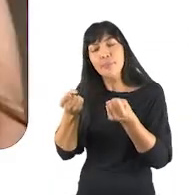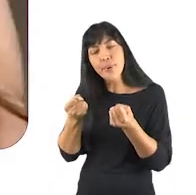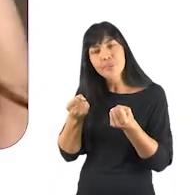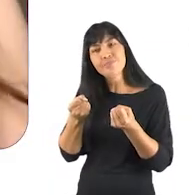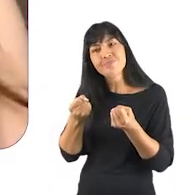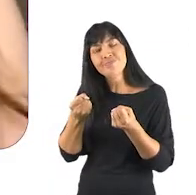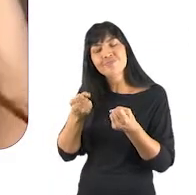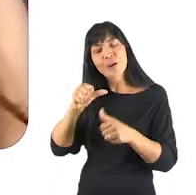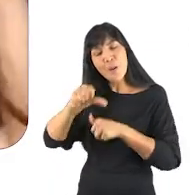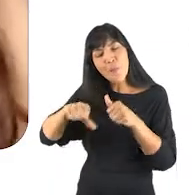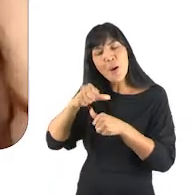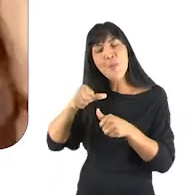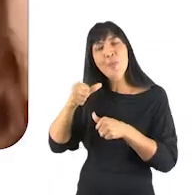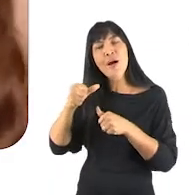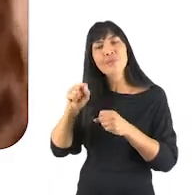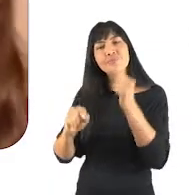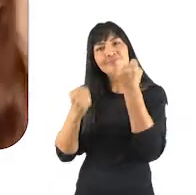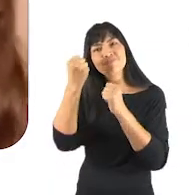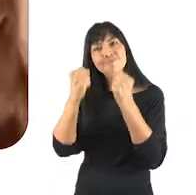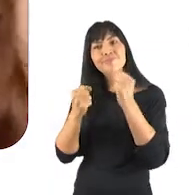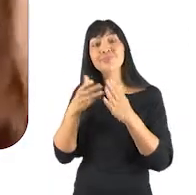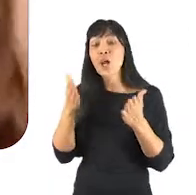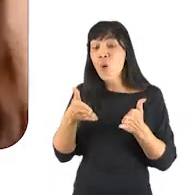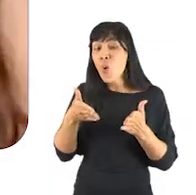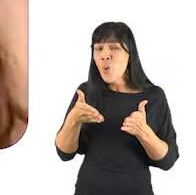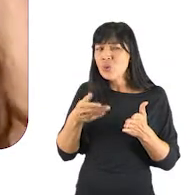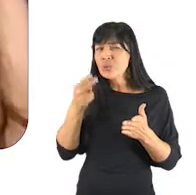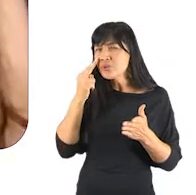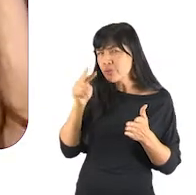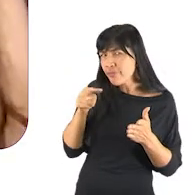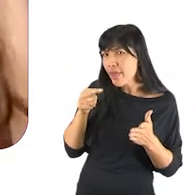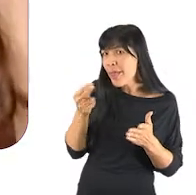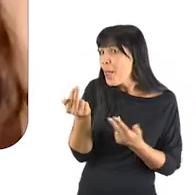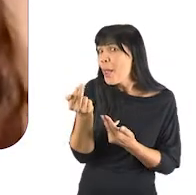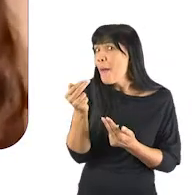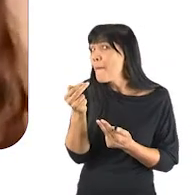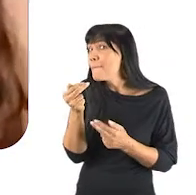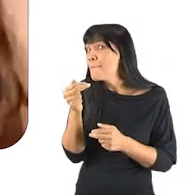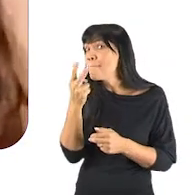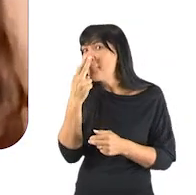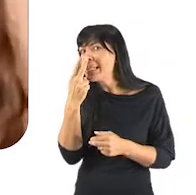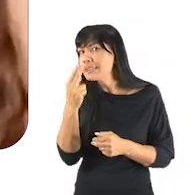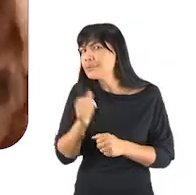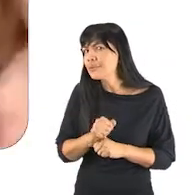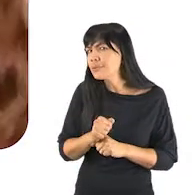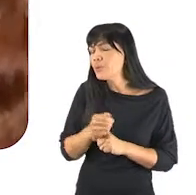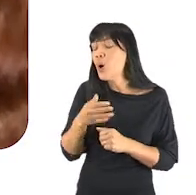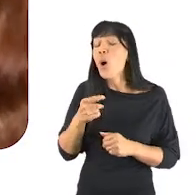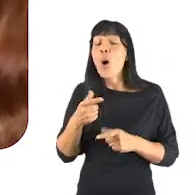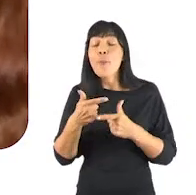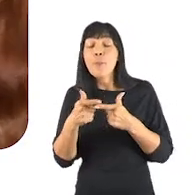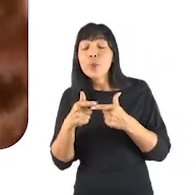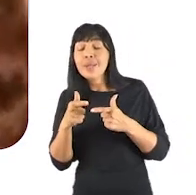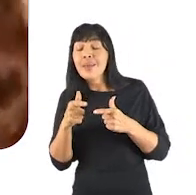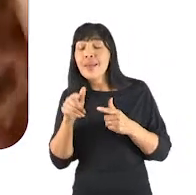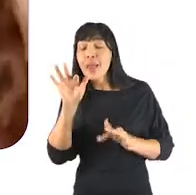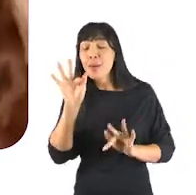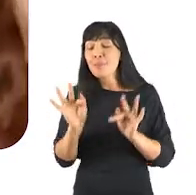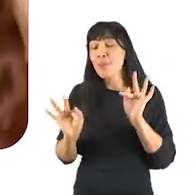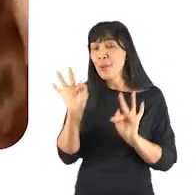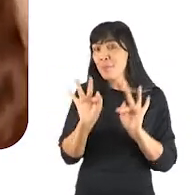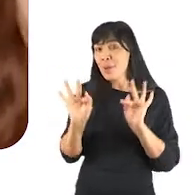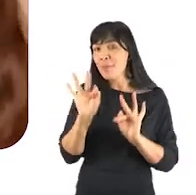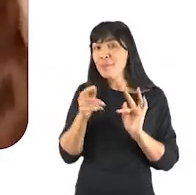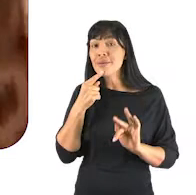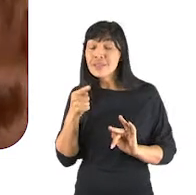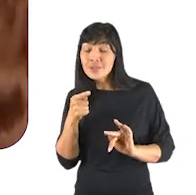industrial. Atualmente nós estamos vivendo um processo muito semelhante, porque essas tecnologias, elas, a gente pensa, né, num ponto